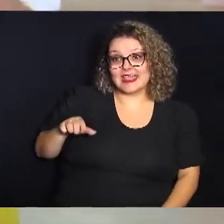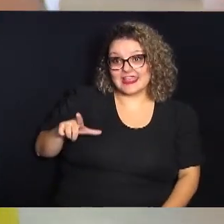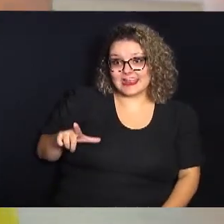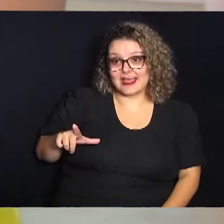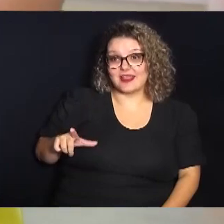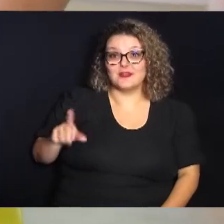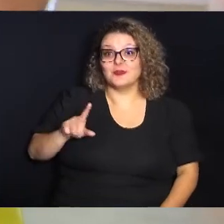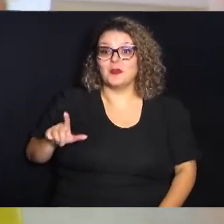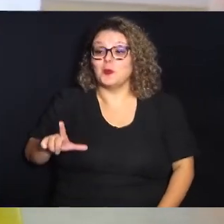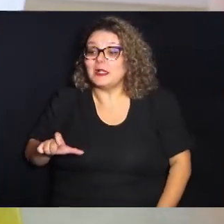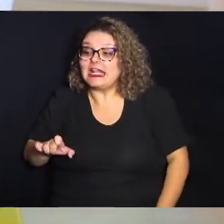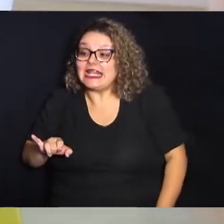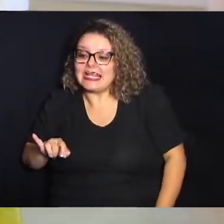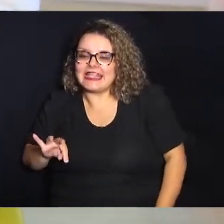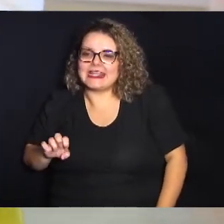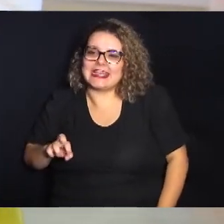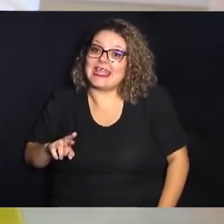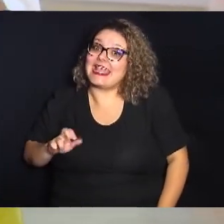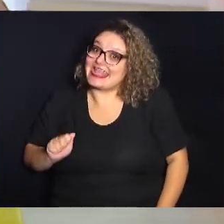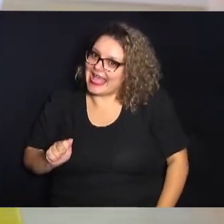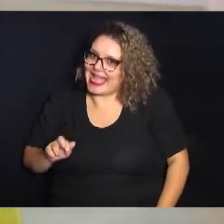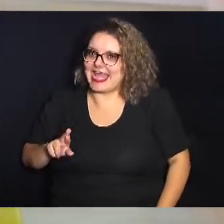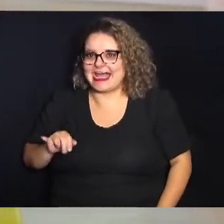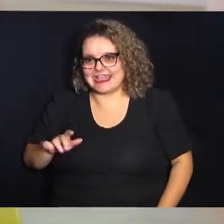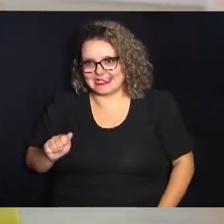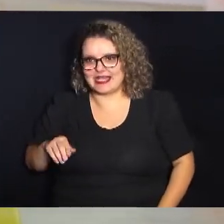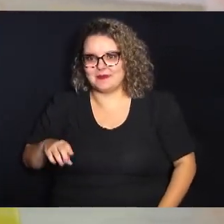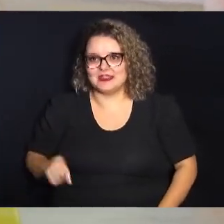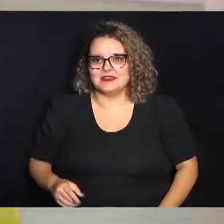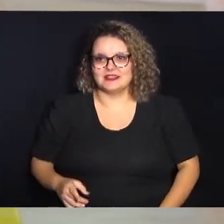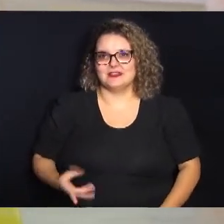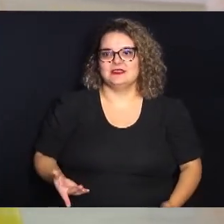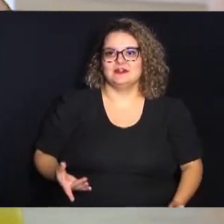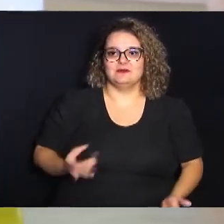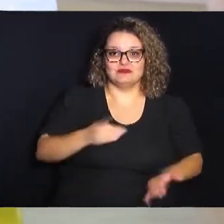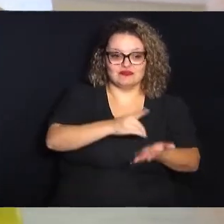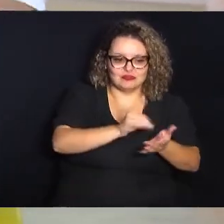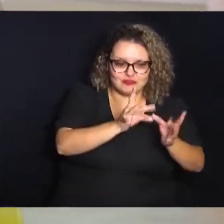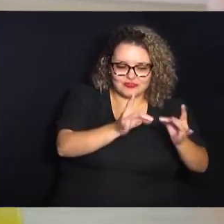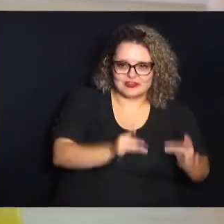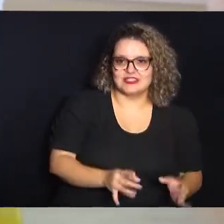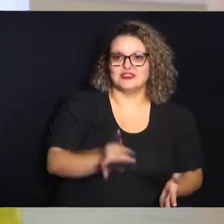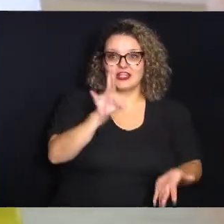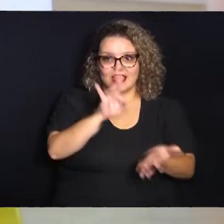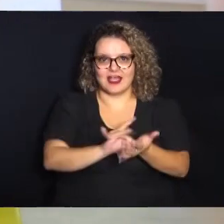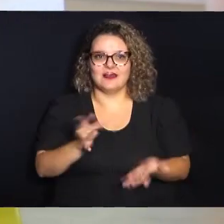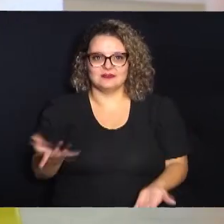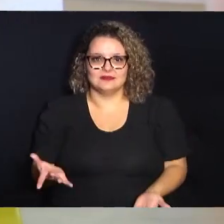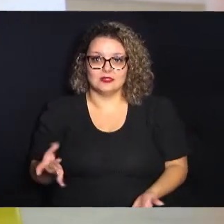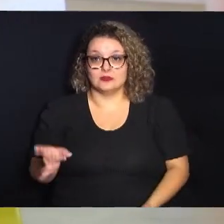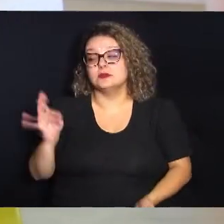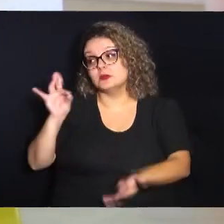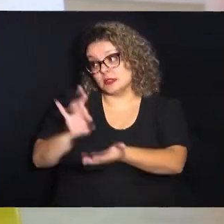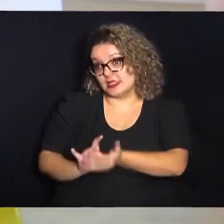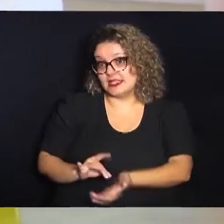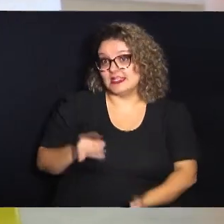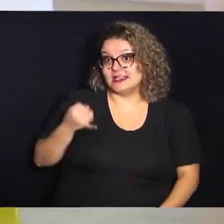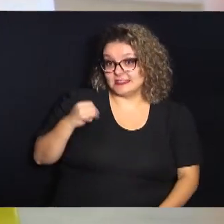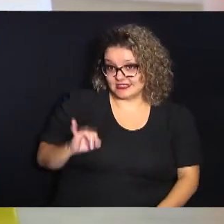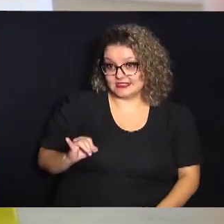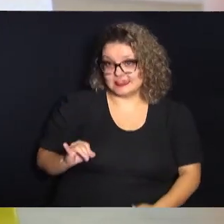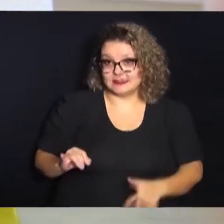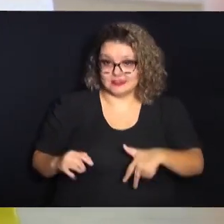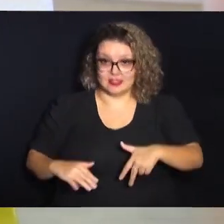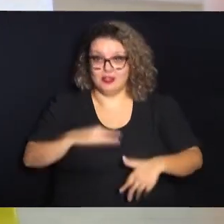não é o literariamente. É o dicionário, de forma dicionarizada, de forma real. Então, de fato, se você fala que